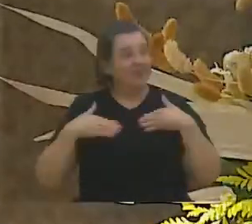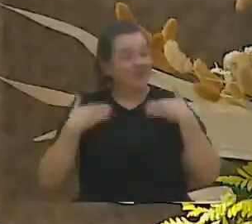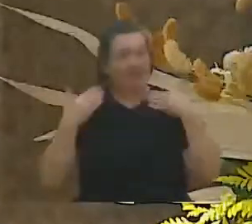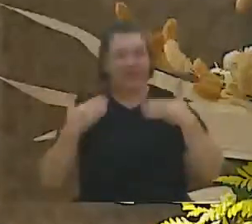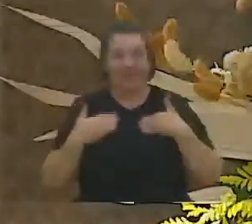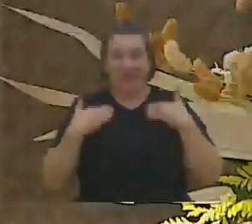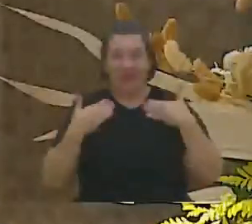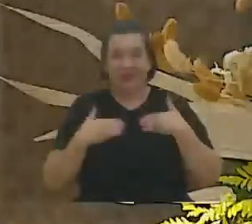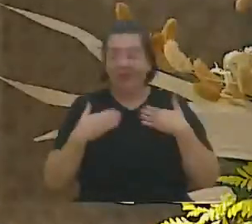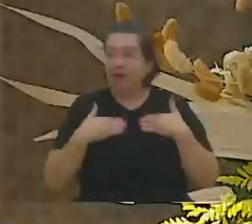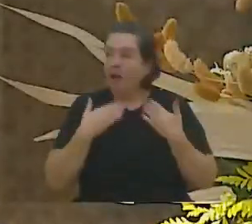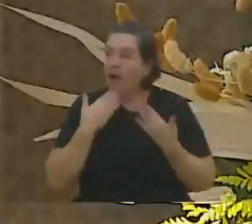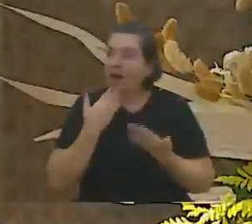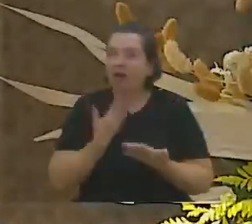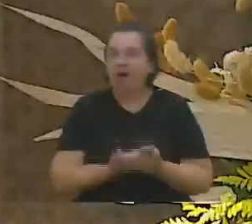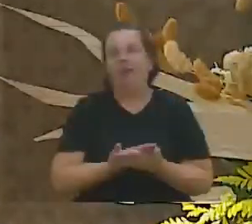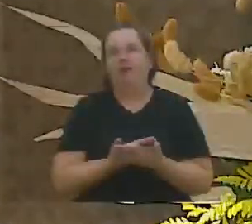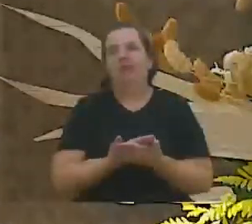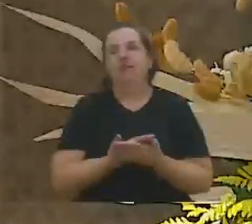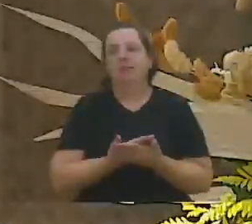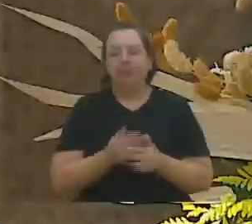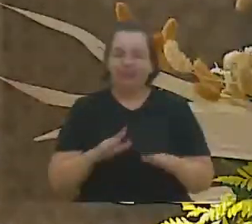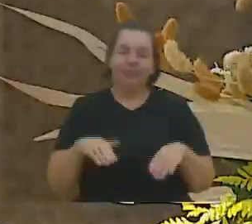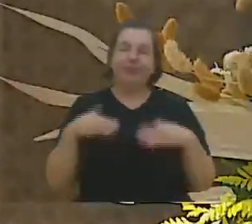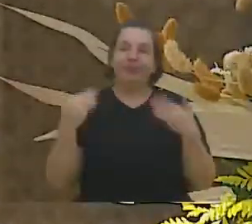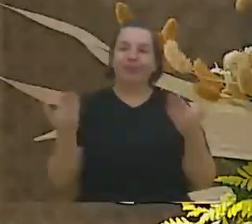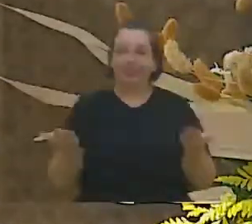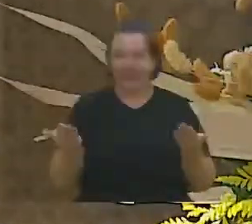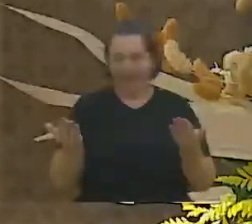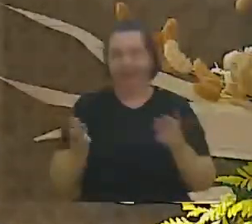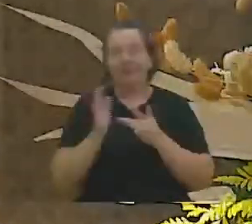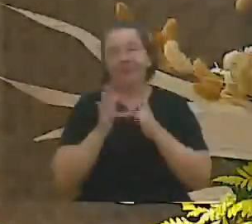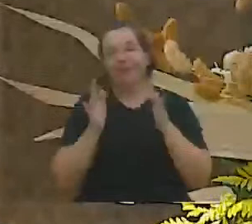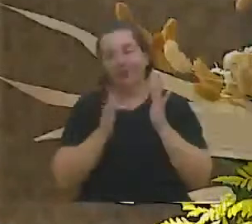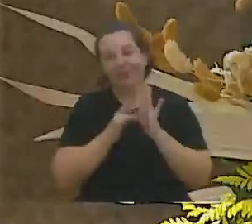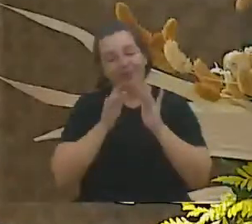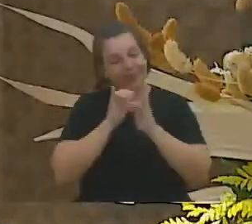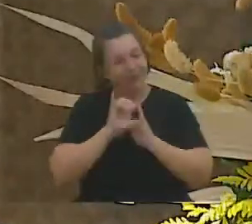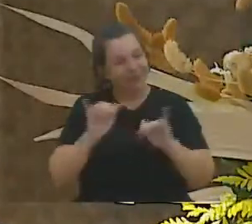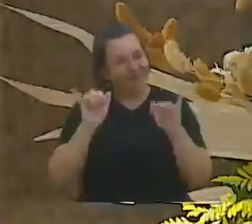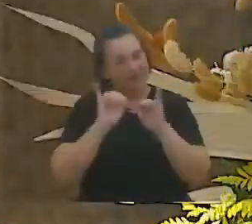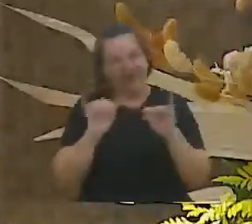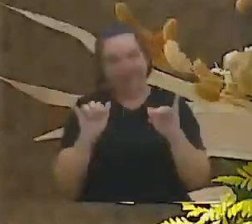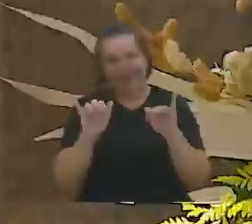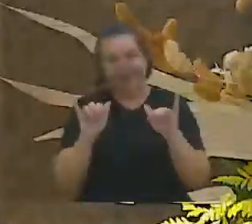e surpresos. Então Jesus disse: